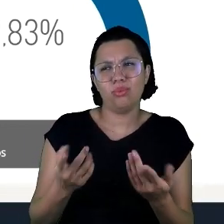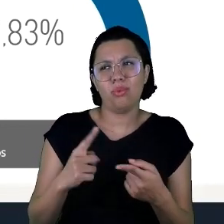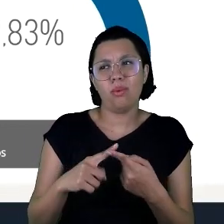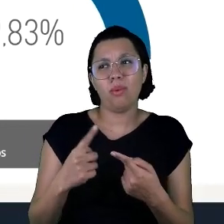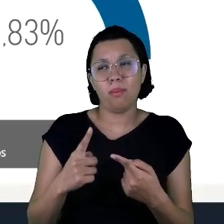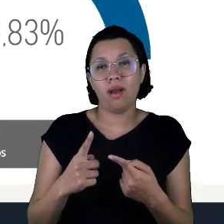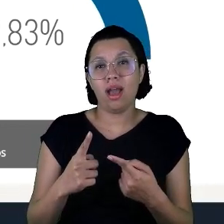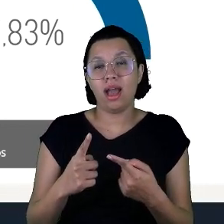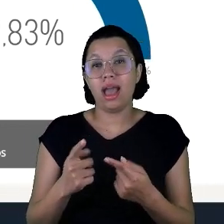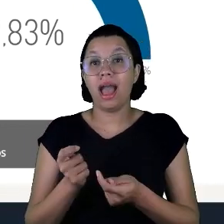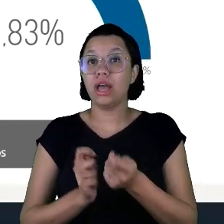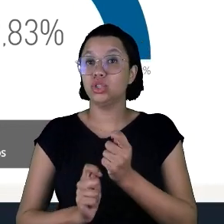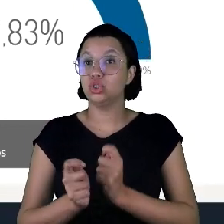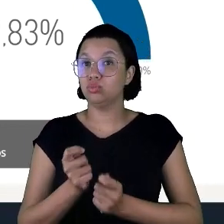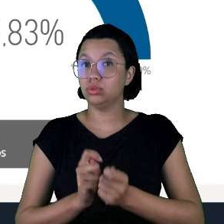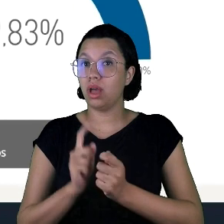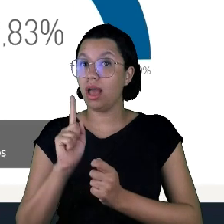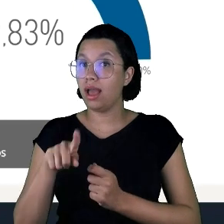importante, assim,